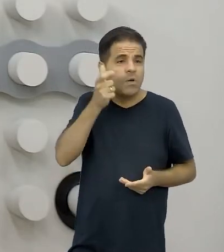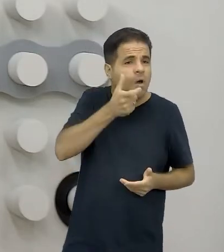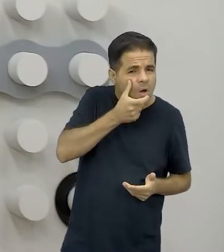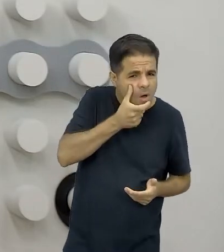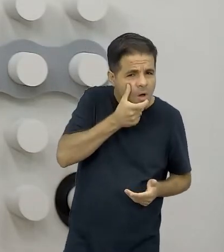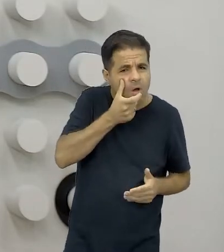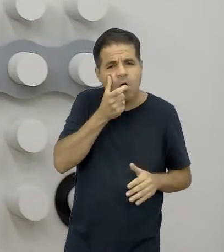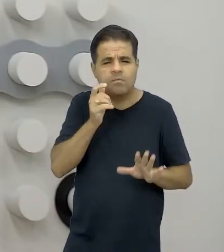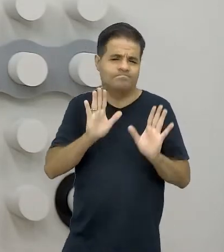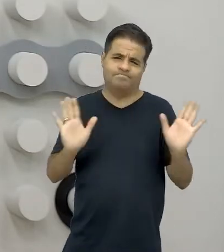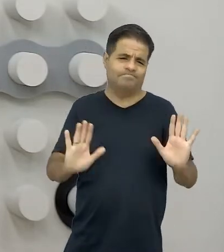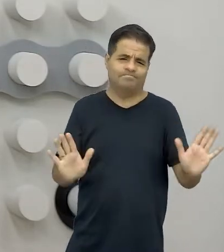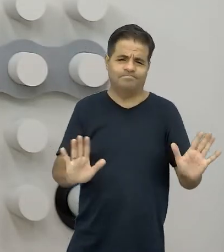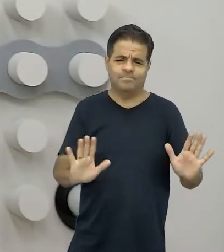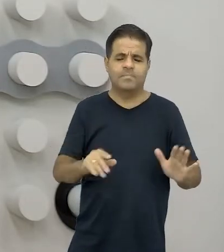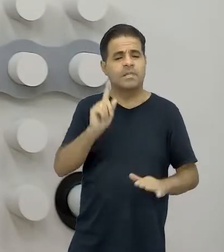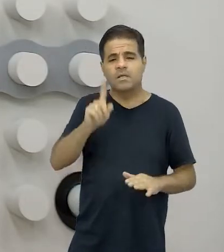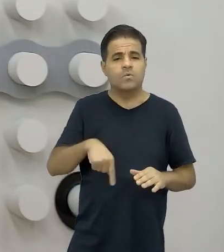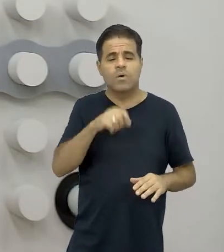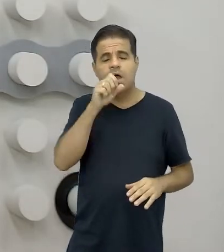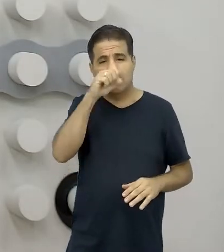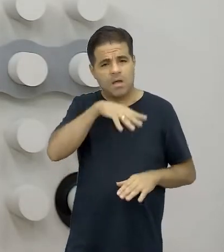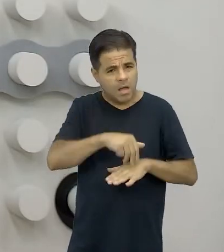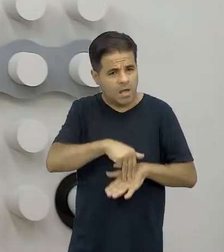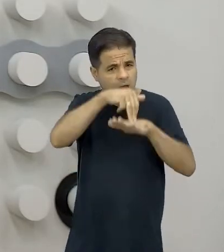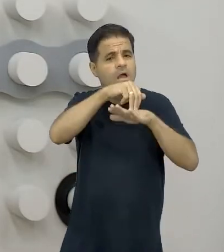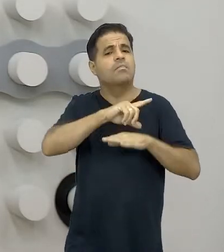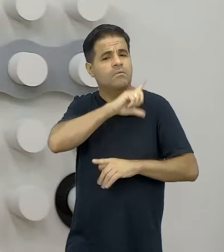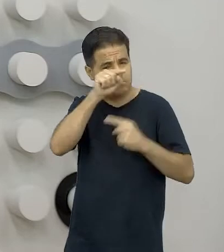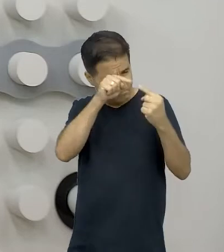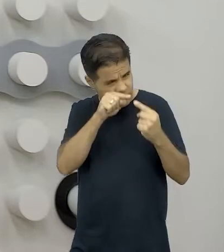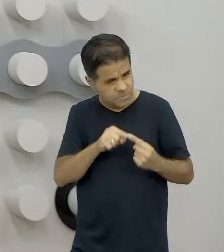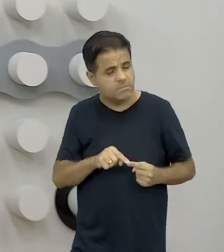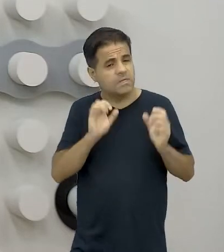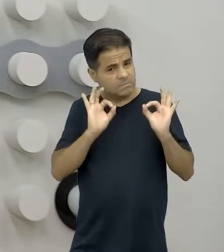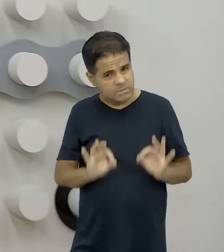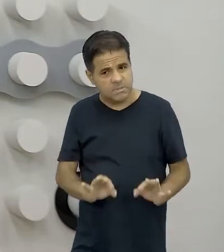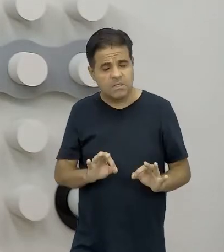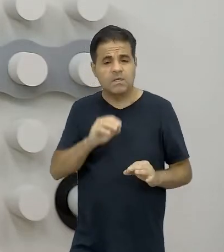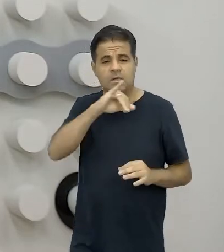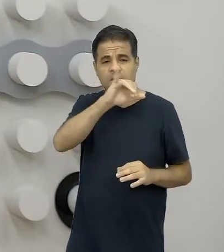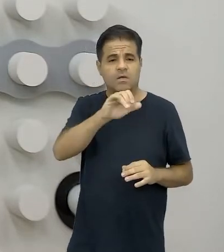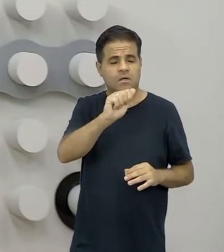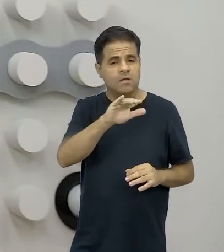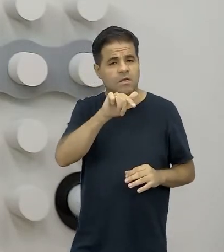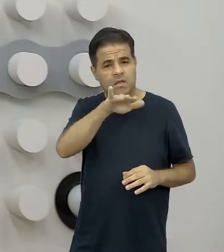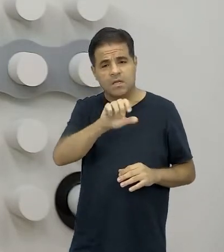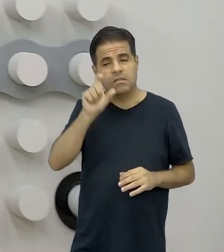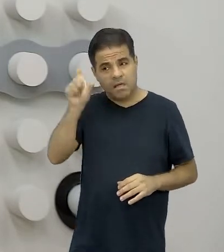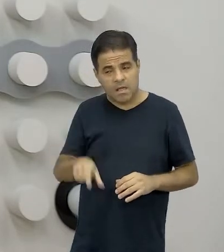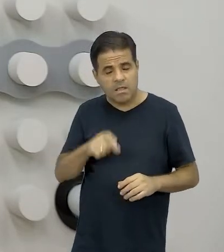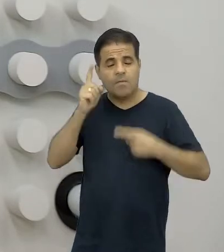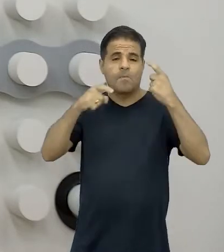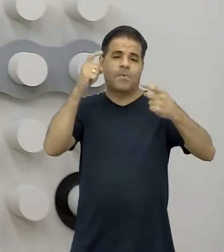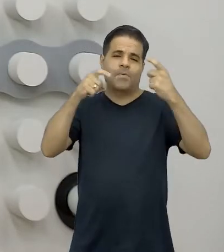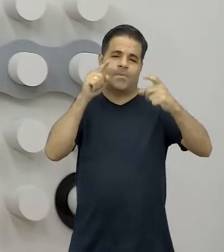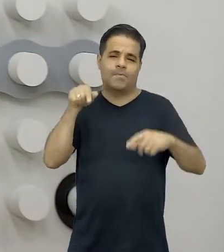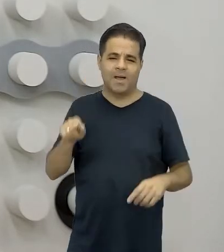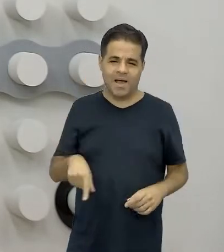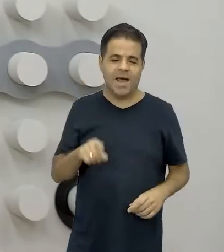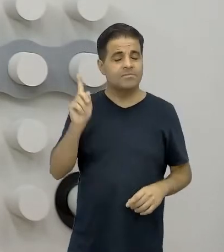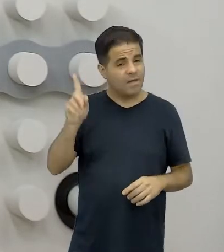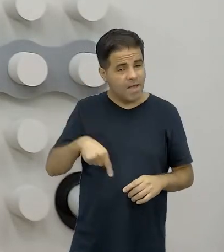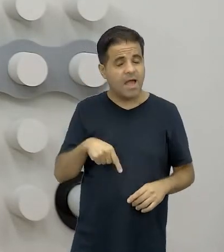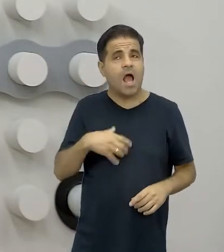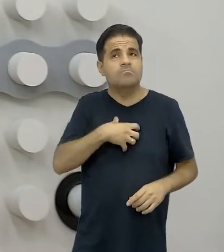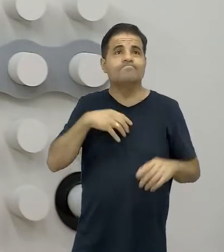observador. Então eu acho que o Mestre Ignorante tem realmente tudo a ver com isso, porque o Jacques Rancière ele estava preocupado também com